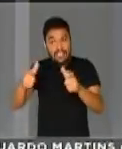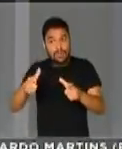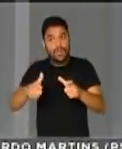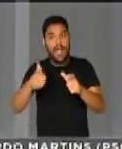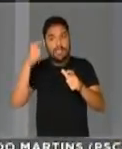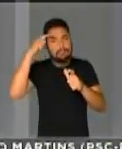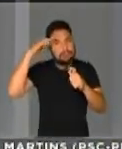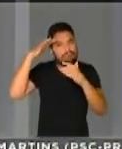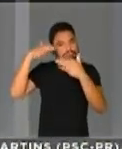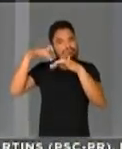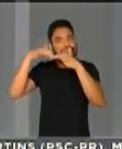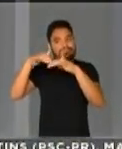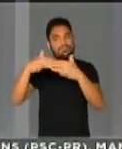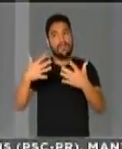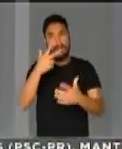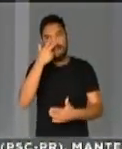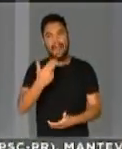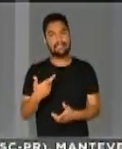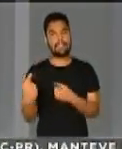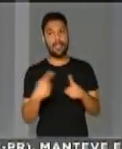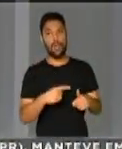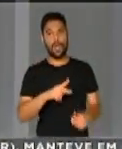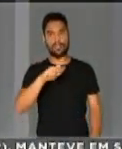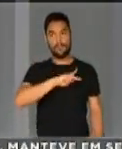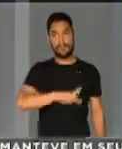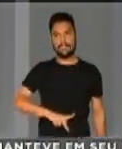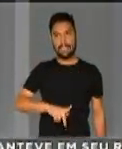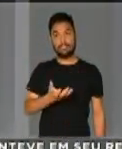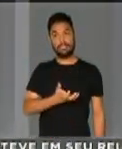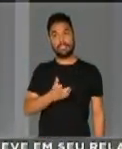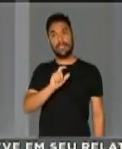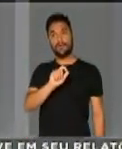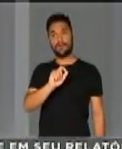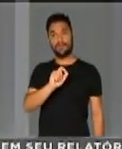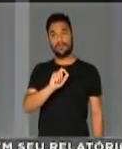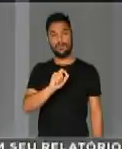pensamento. Eu sei que isso agride ao presidente, que quer uma sociedade de imagem e semelhança.